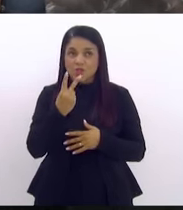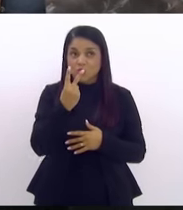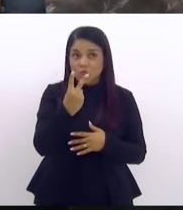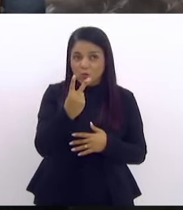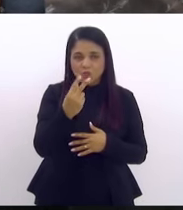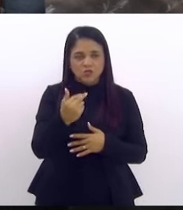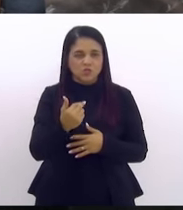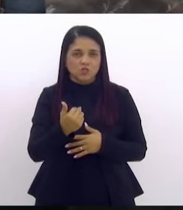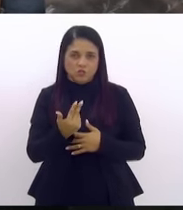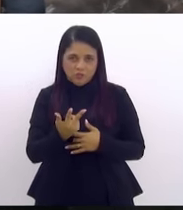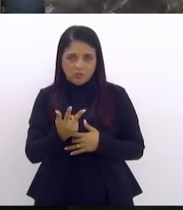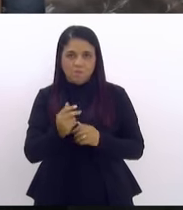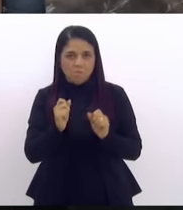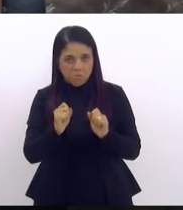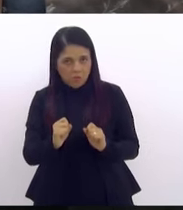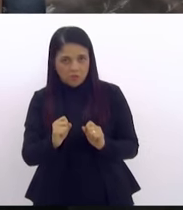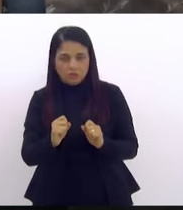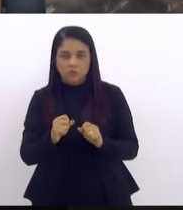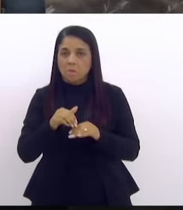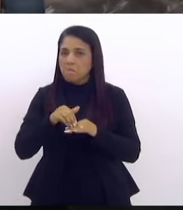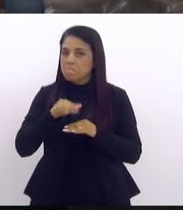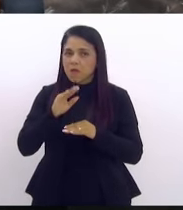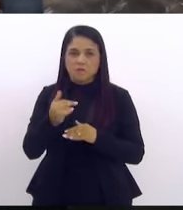é importante,